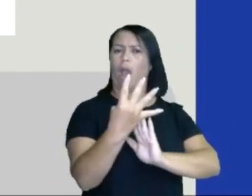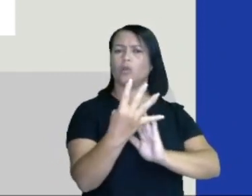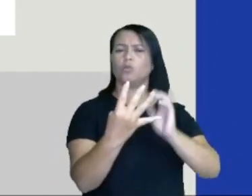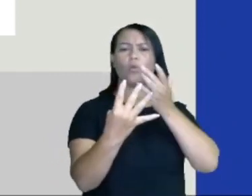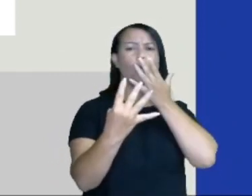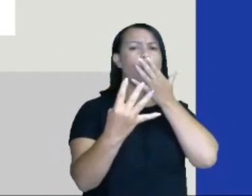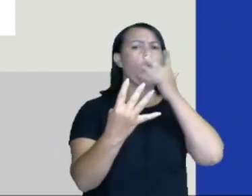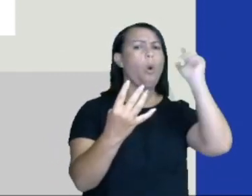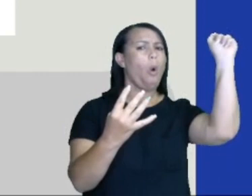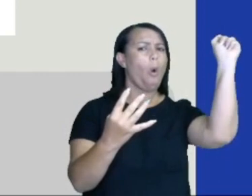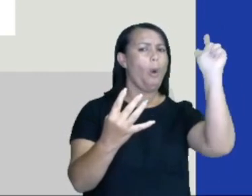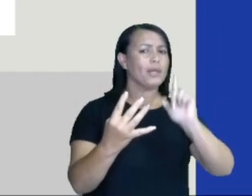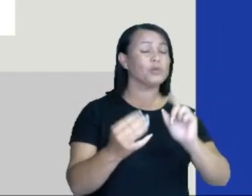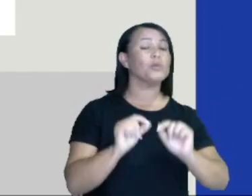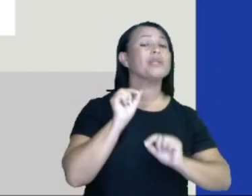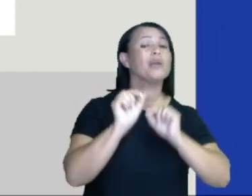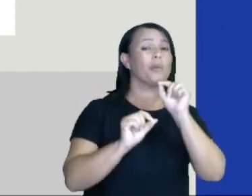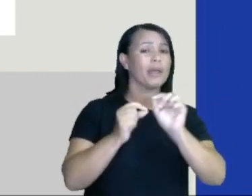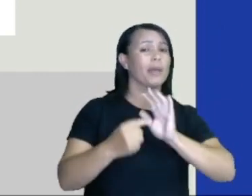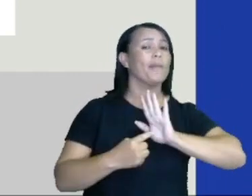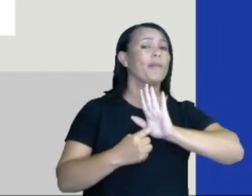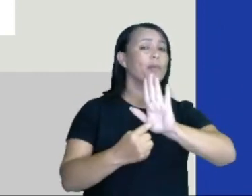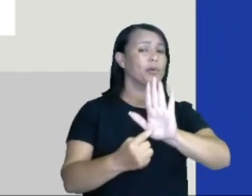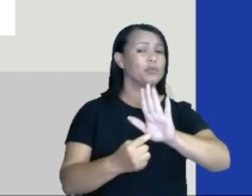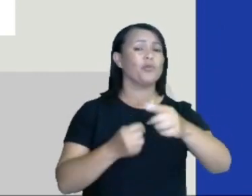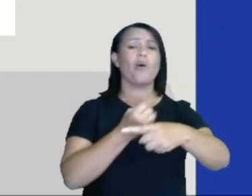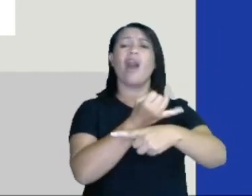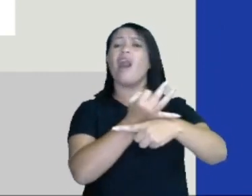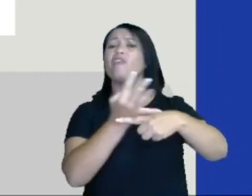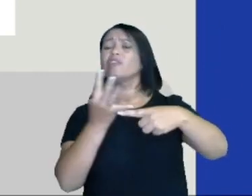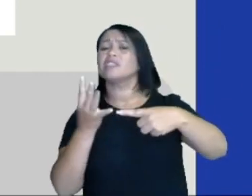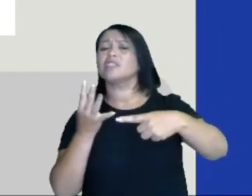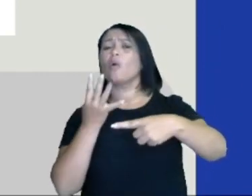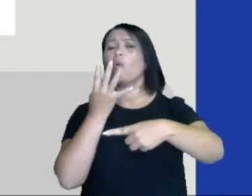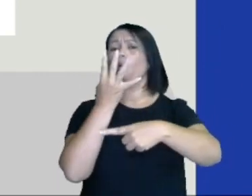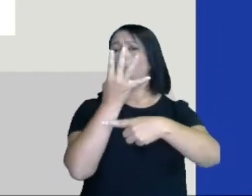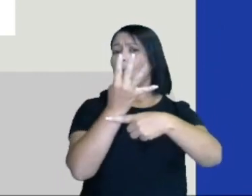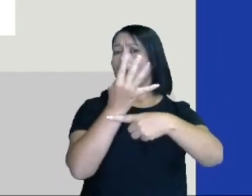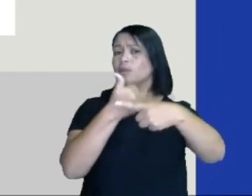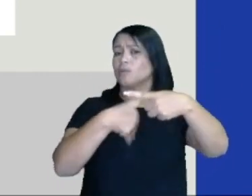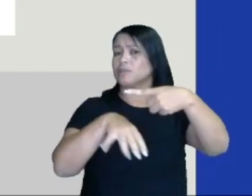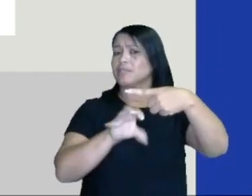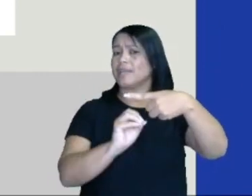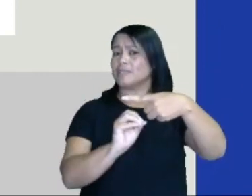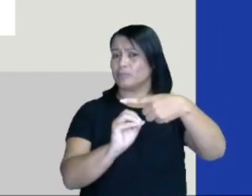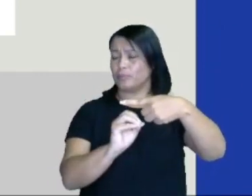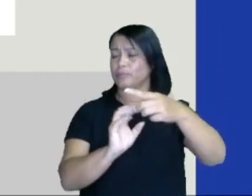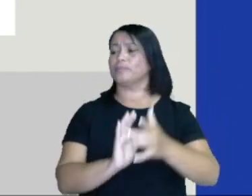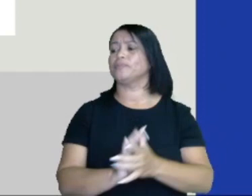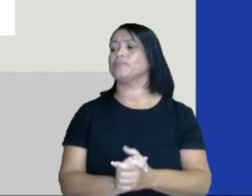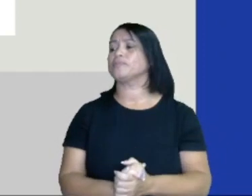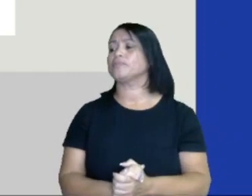de azul e representou a fração 4/10.